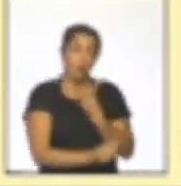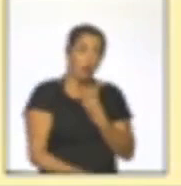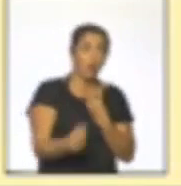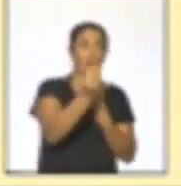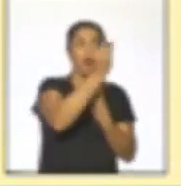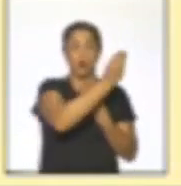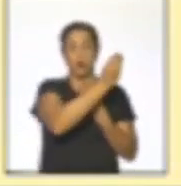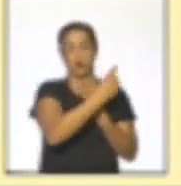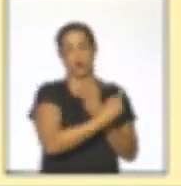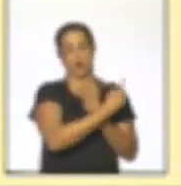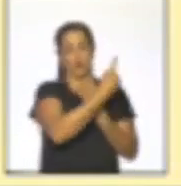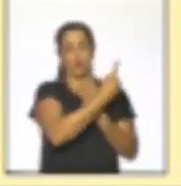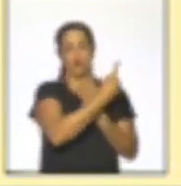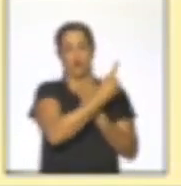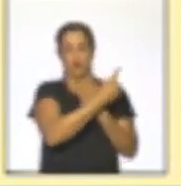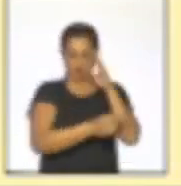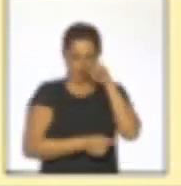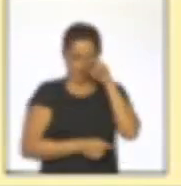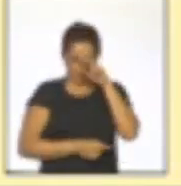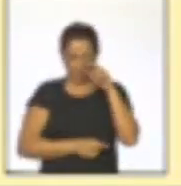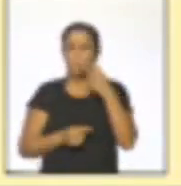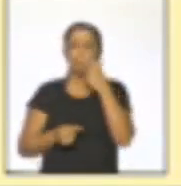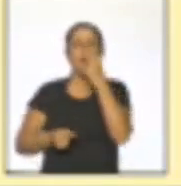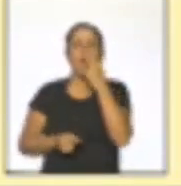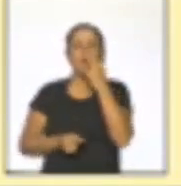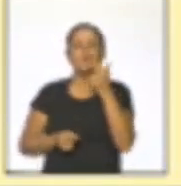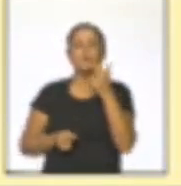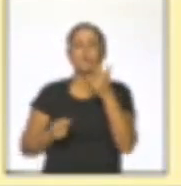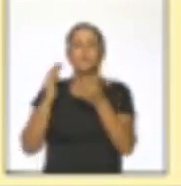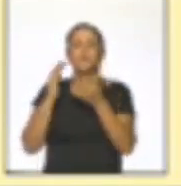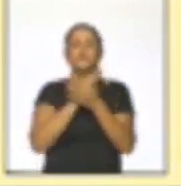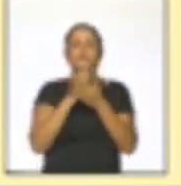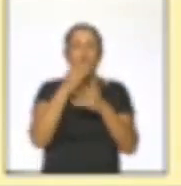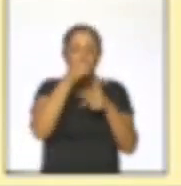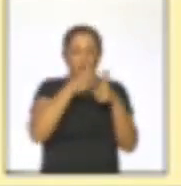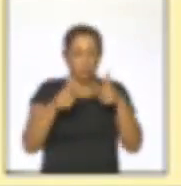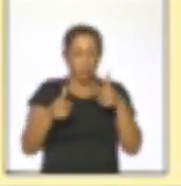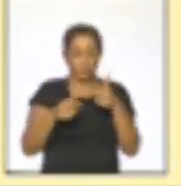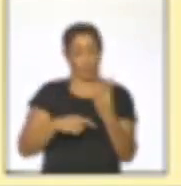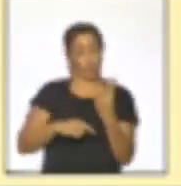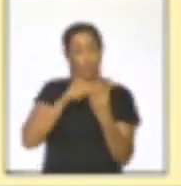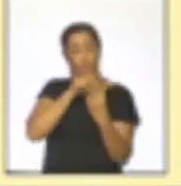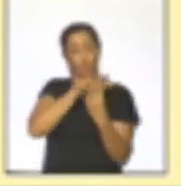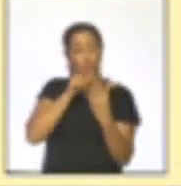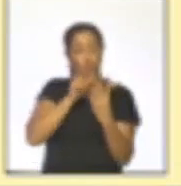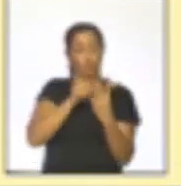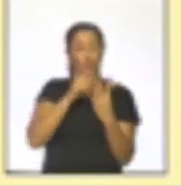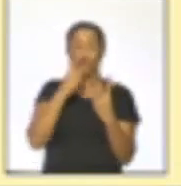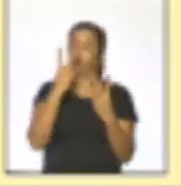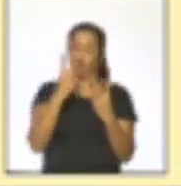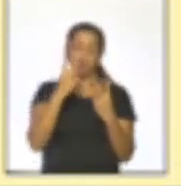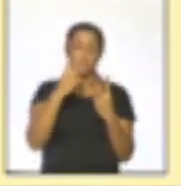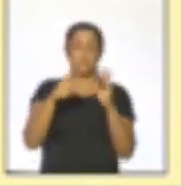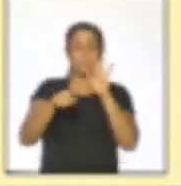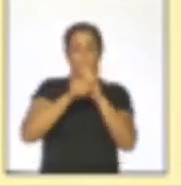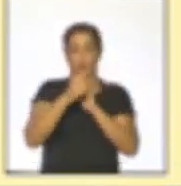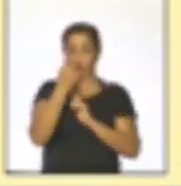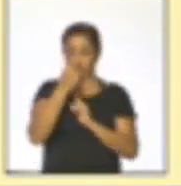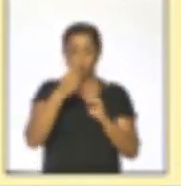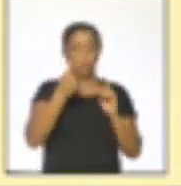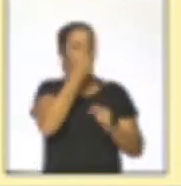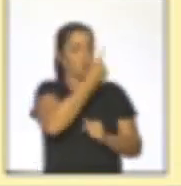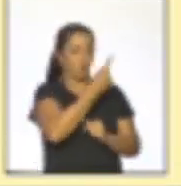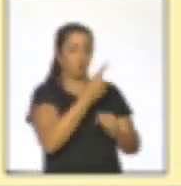Subindo, lembra? Como se fosse uma divisão. 2 menos 1, 1. Tá vendo esse parzinho aqui, ó,